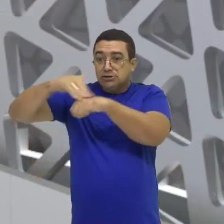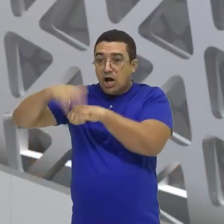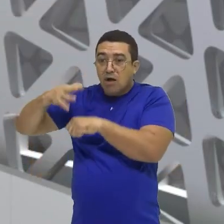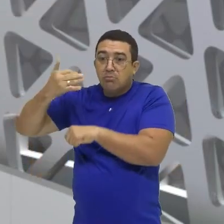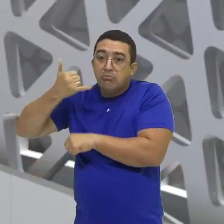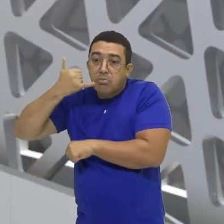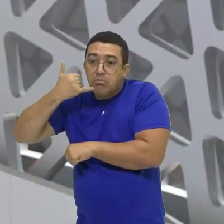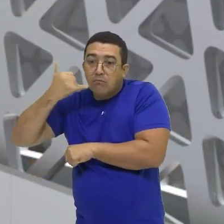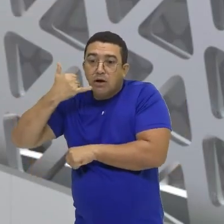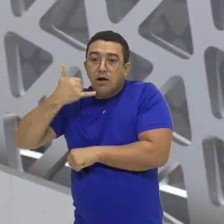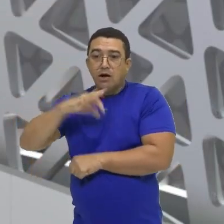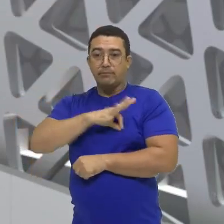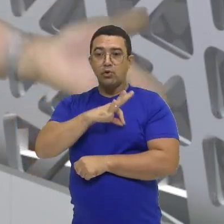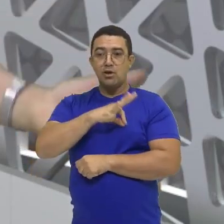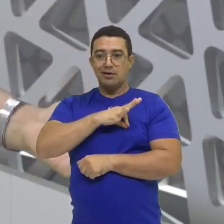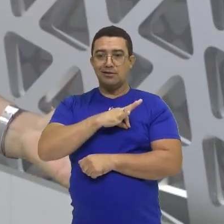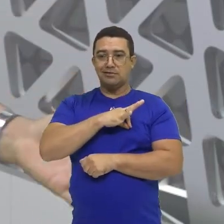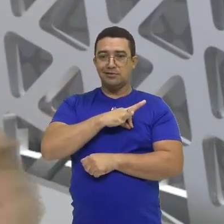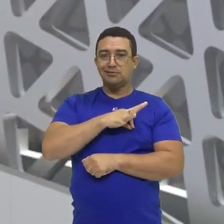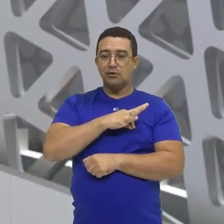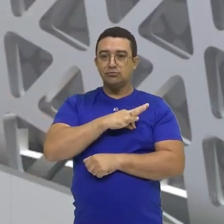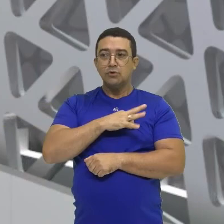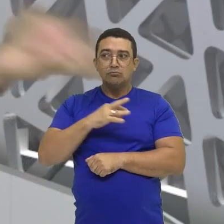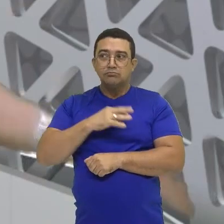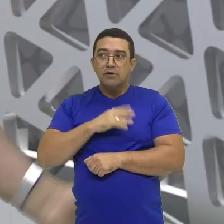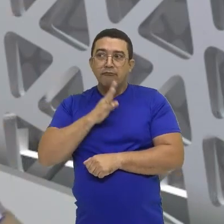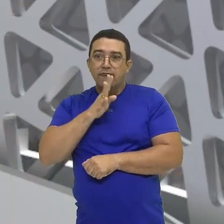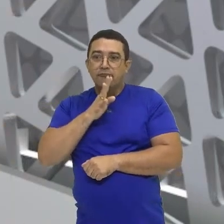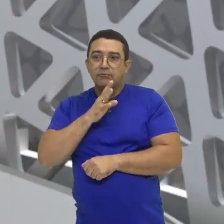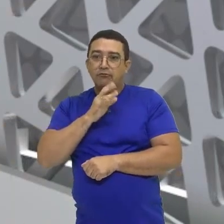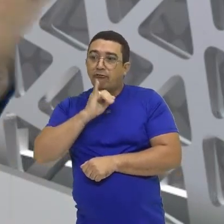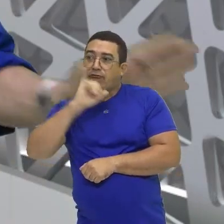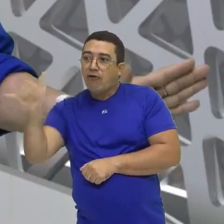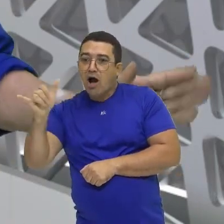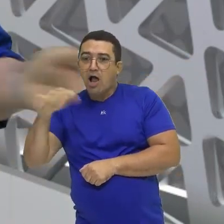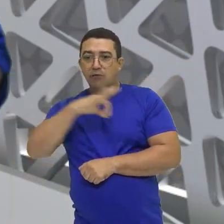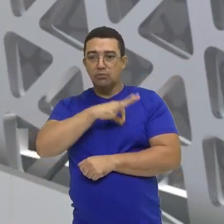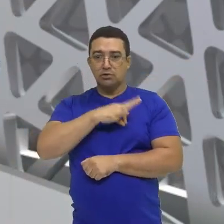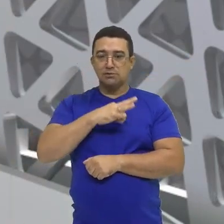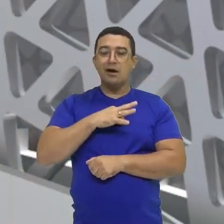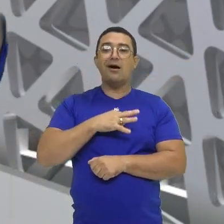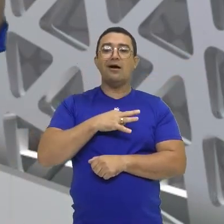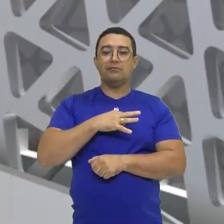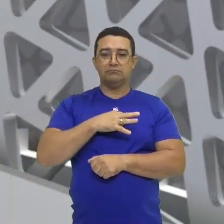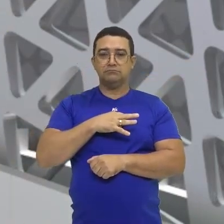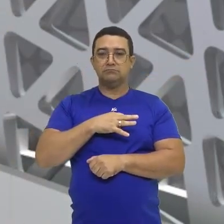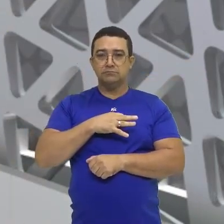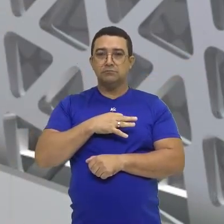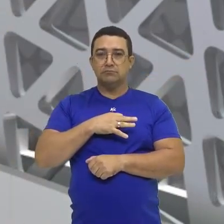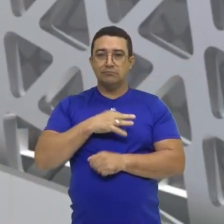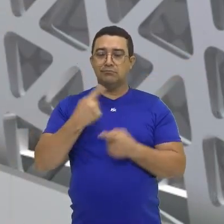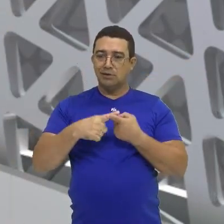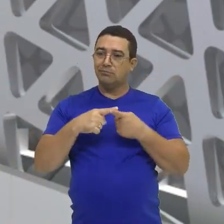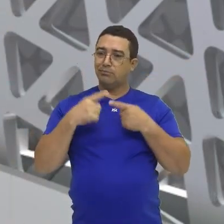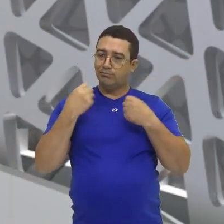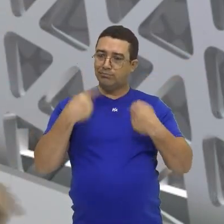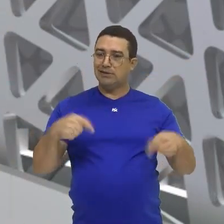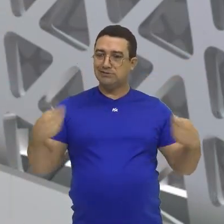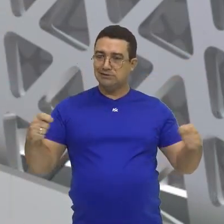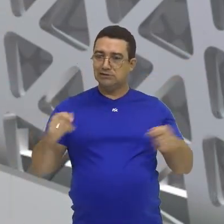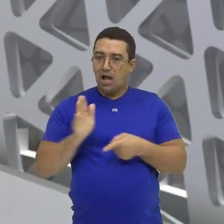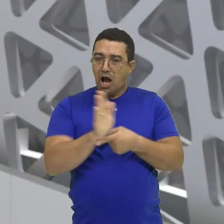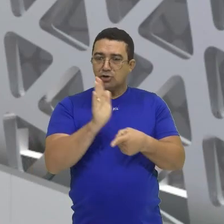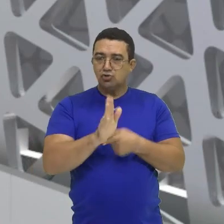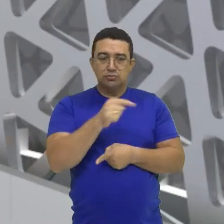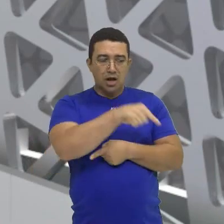e já denuncia. Você não pode ser conveniente e deixar, não é comigo, deixa para lá. Não, tome, né, atitude. Você